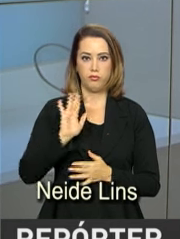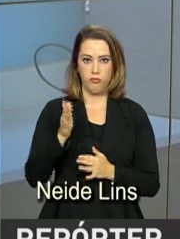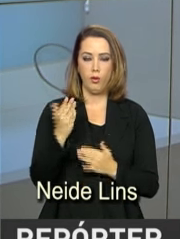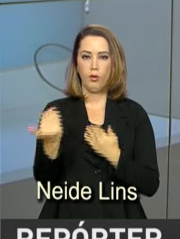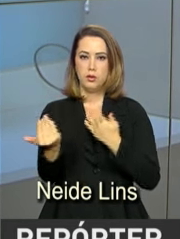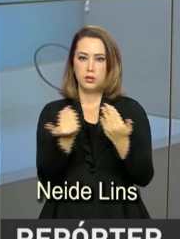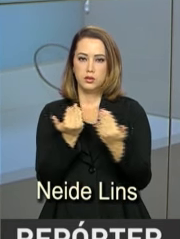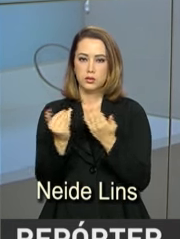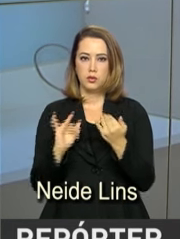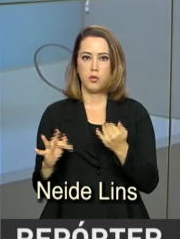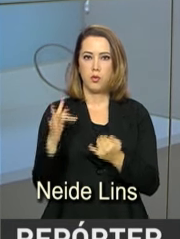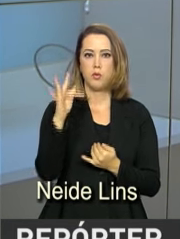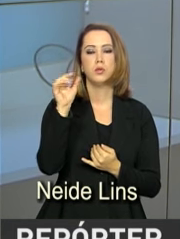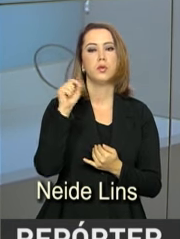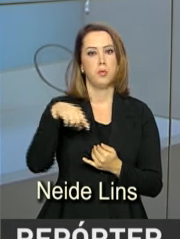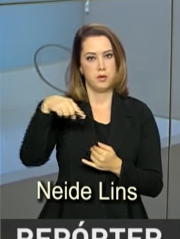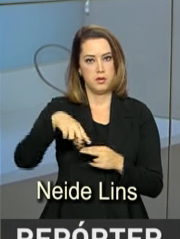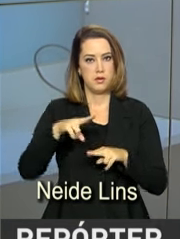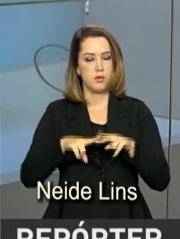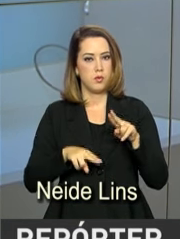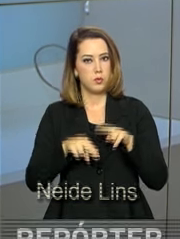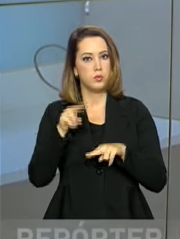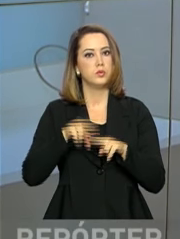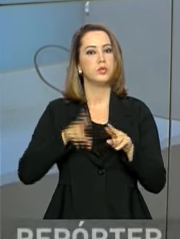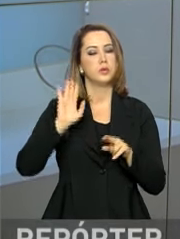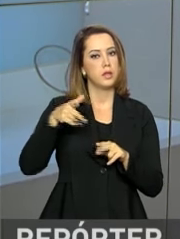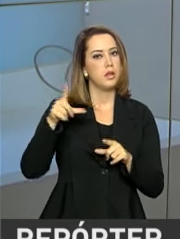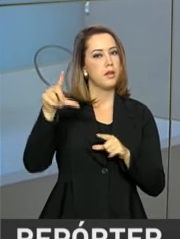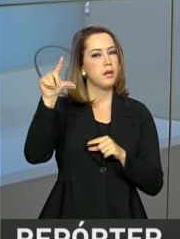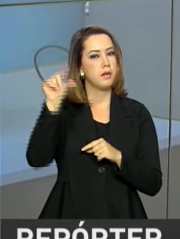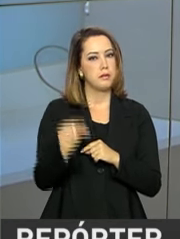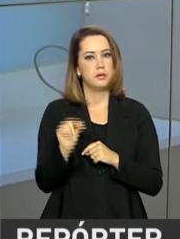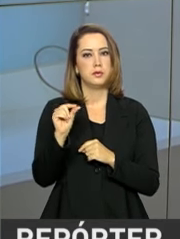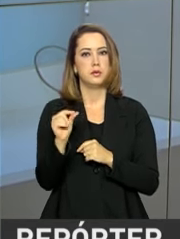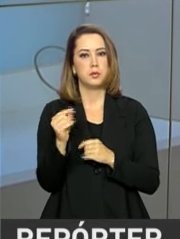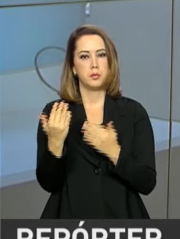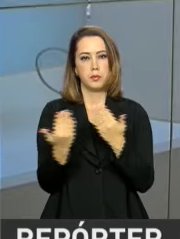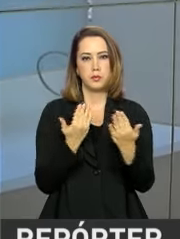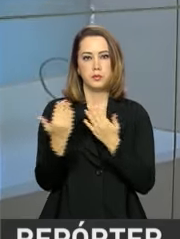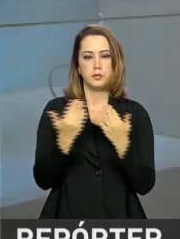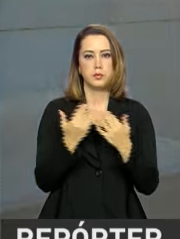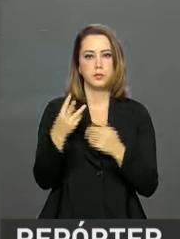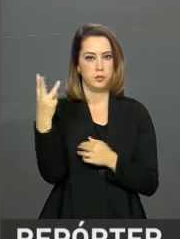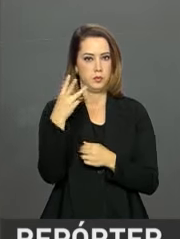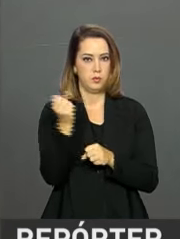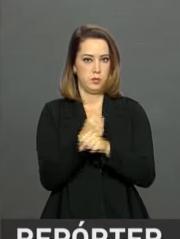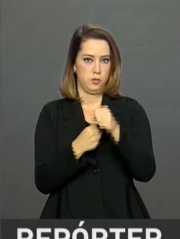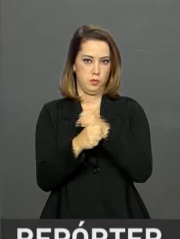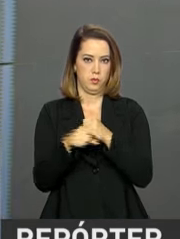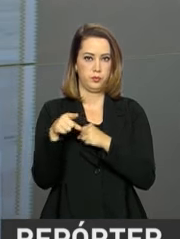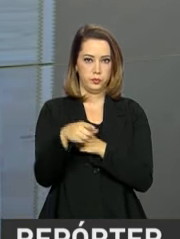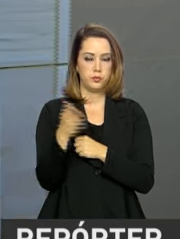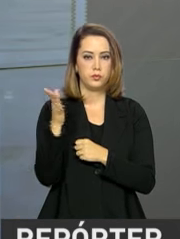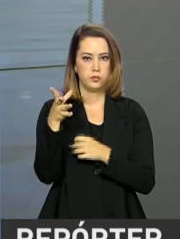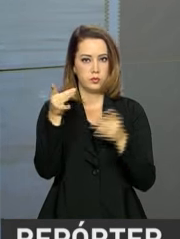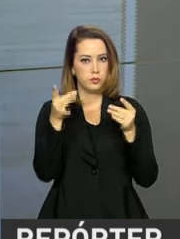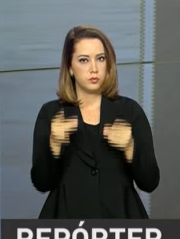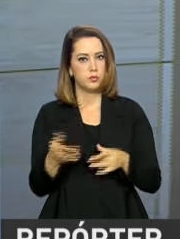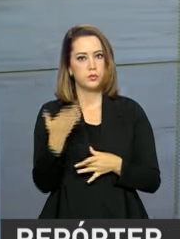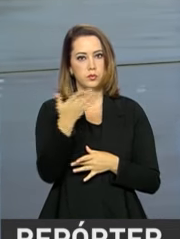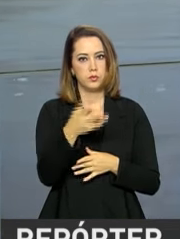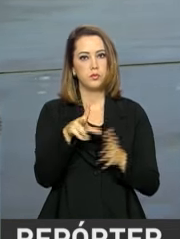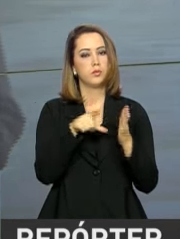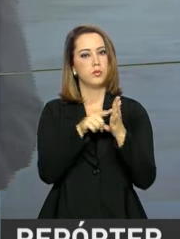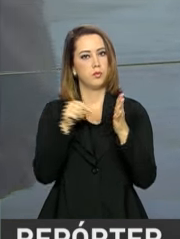da inflação oficial de junho é a menor dos últimos 3 anos. Vamos saber os detalhes ao vivo com o repórter Paulo Lassalve, que está